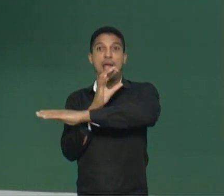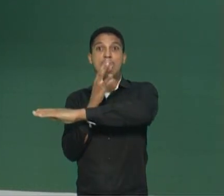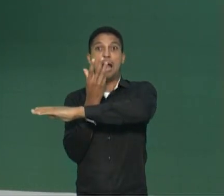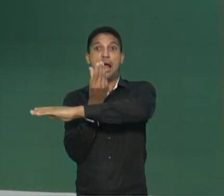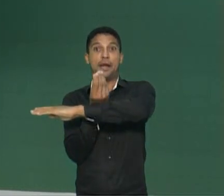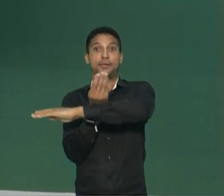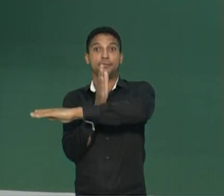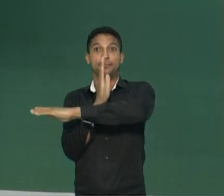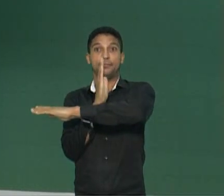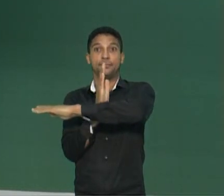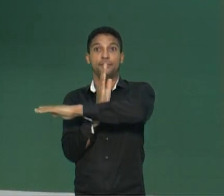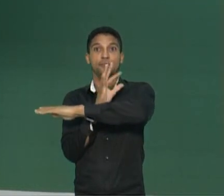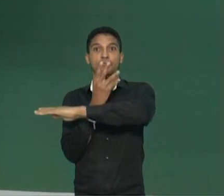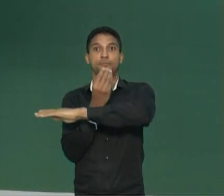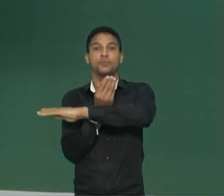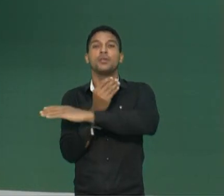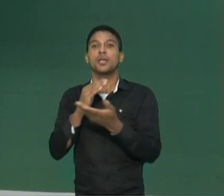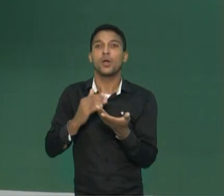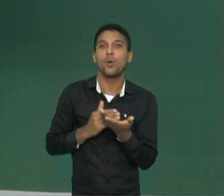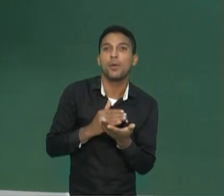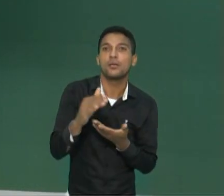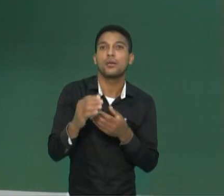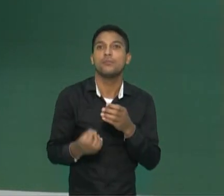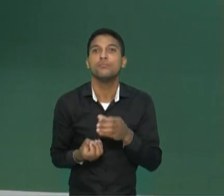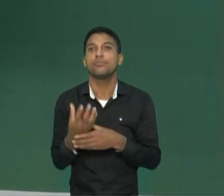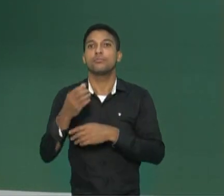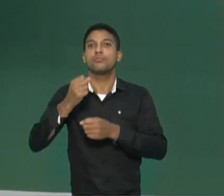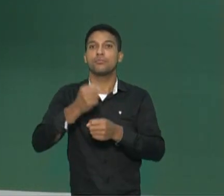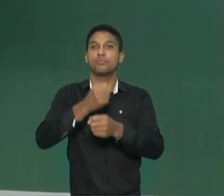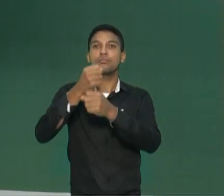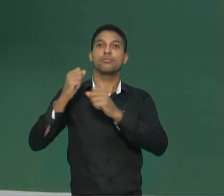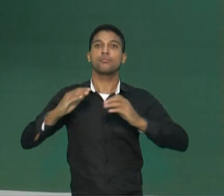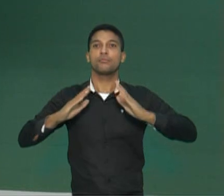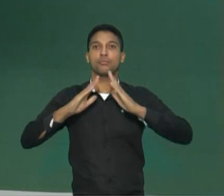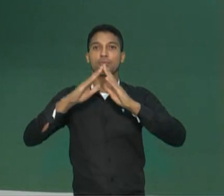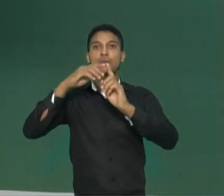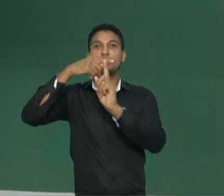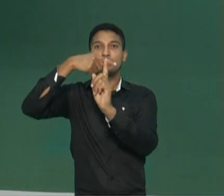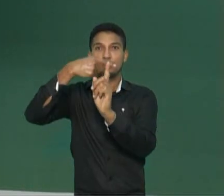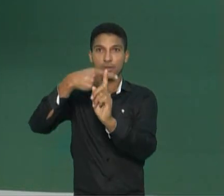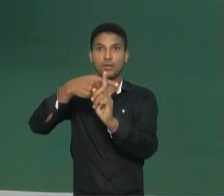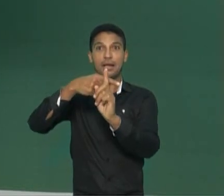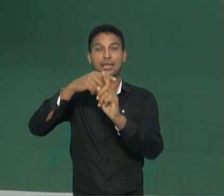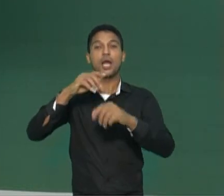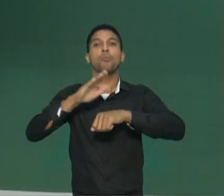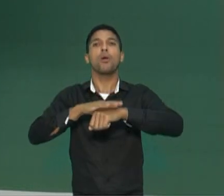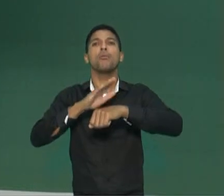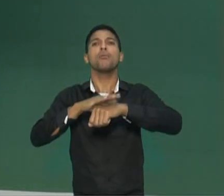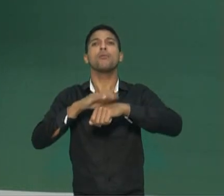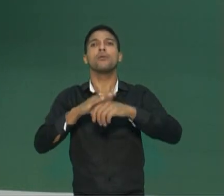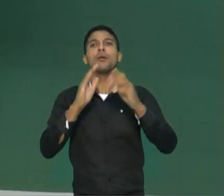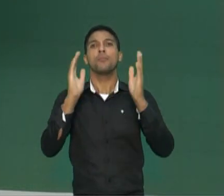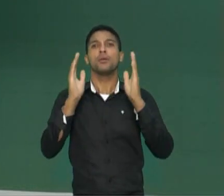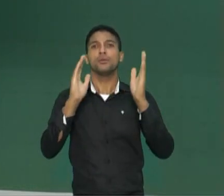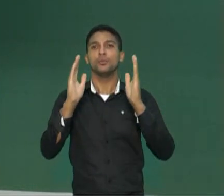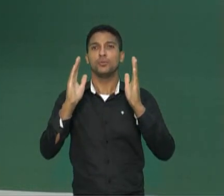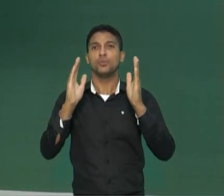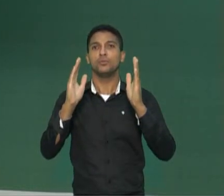que começa as igrejas, as basílicas, né? Ele começa historicamente, né? Nos túmulos,